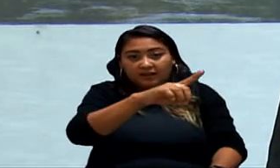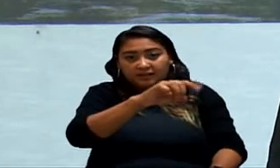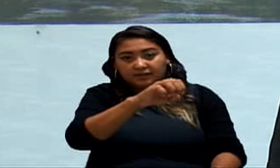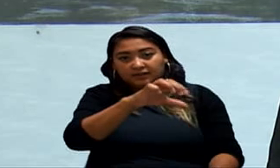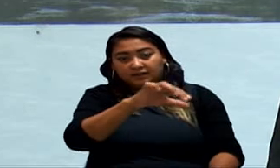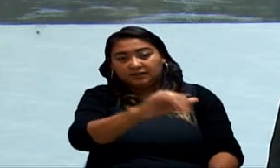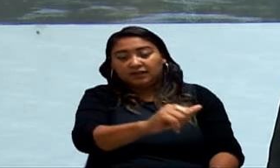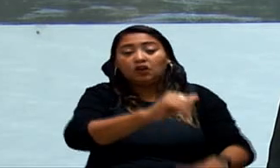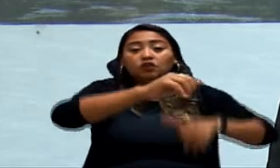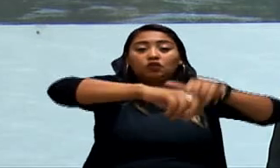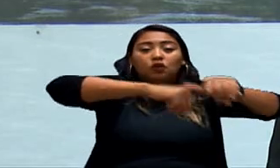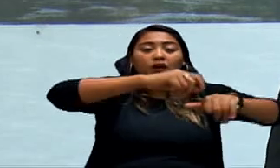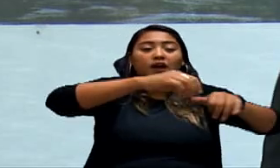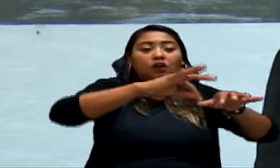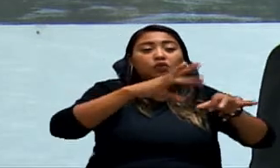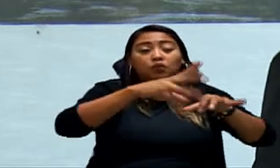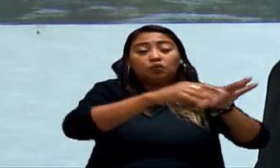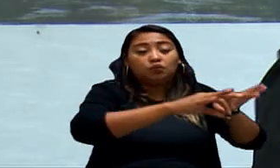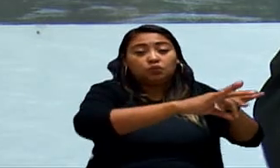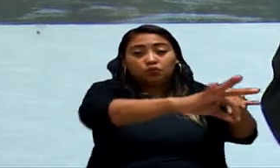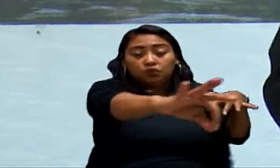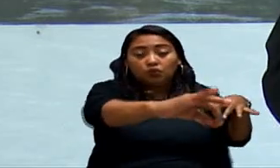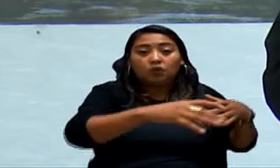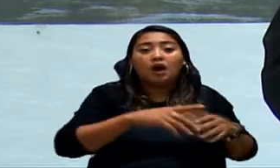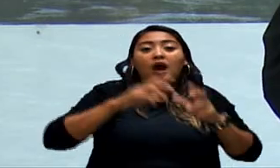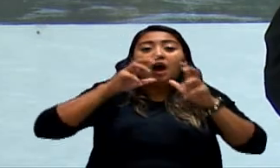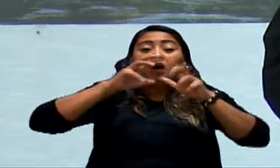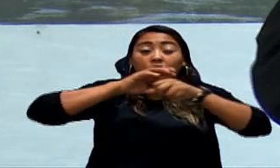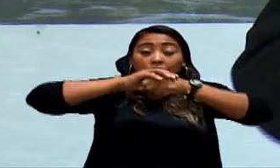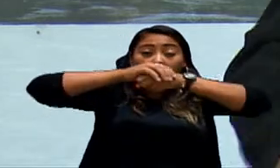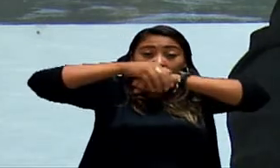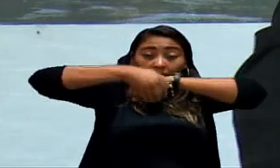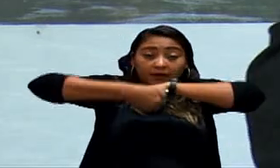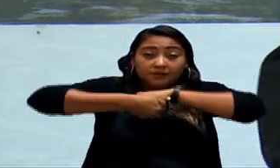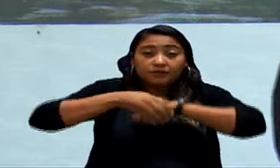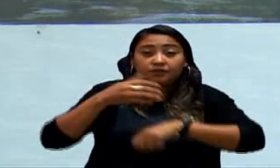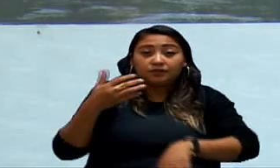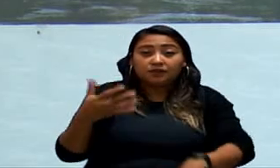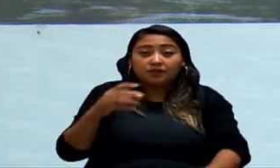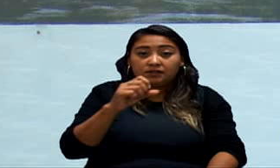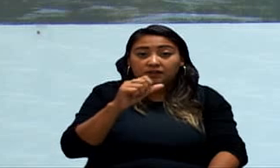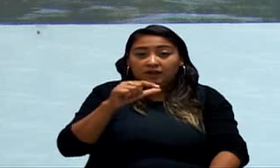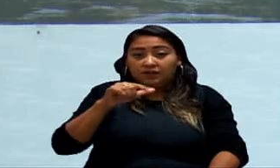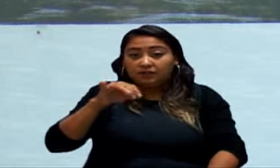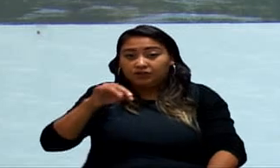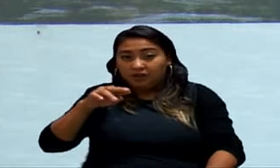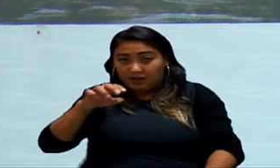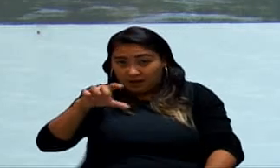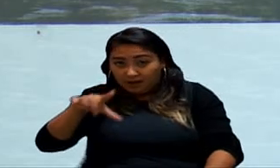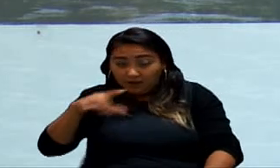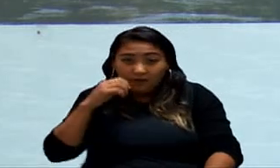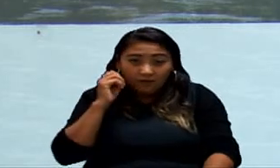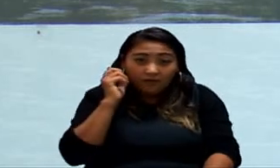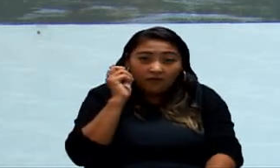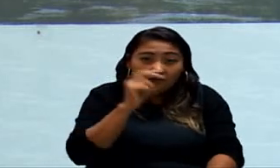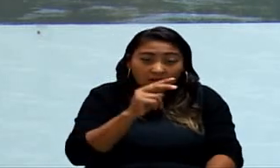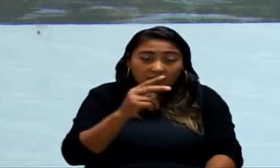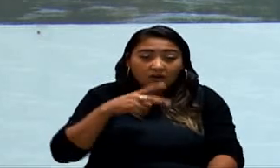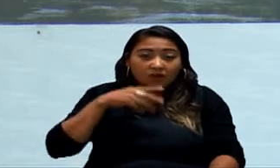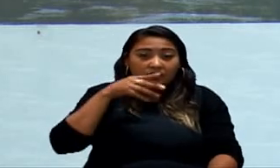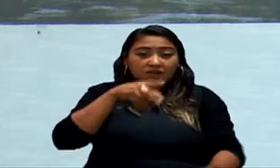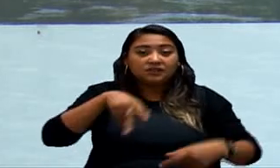trocar os bicos de luz em toda a sua extensão. À noite, ô Salatiel, você já vem à noite aqui, você que está sempre no sindicato,